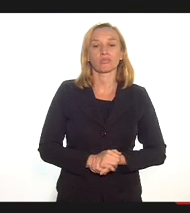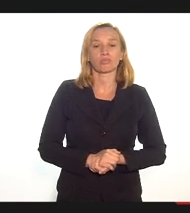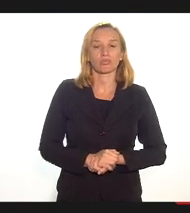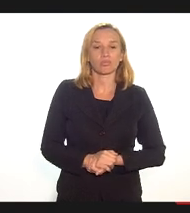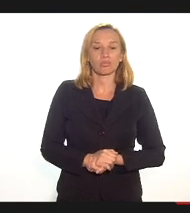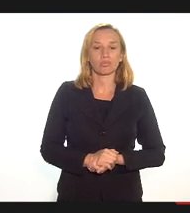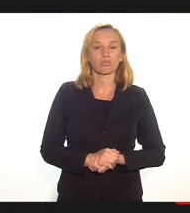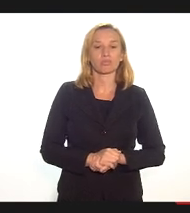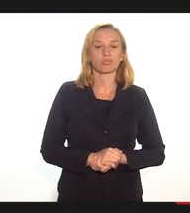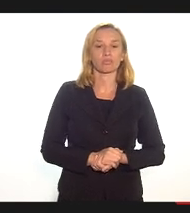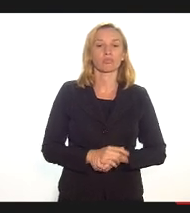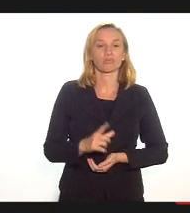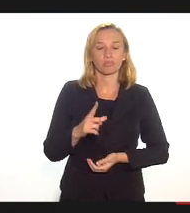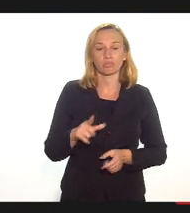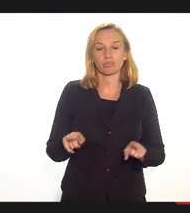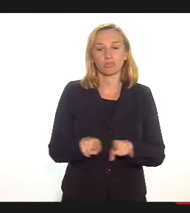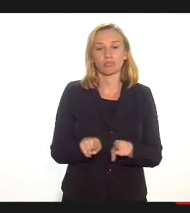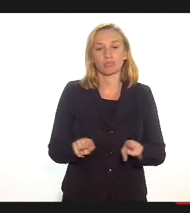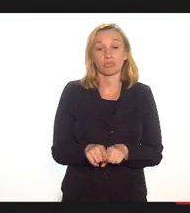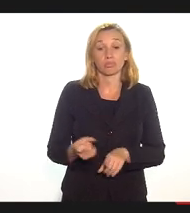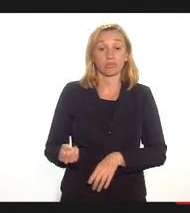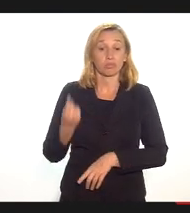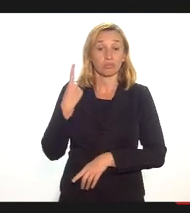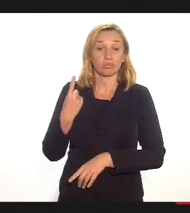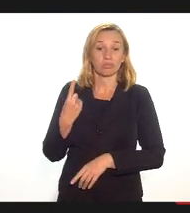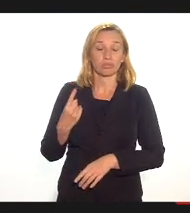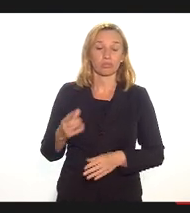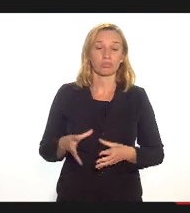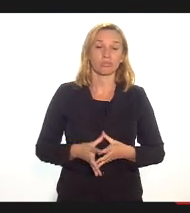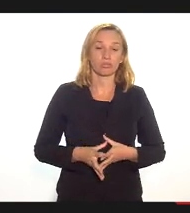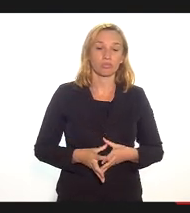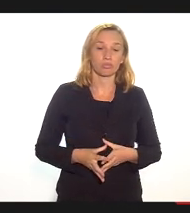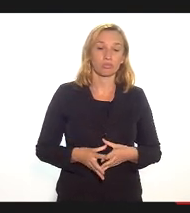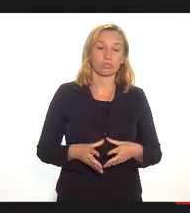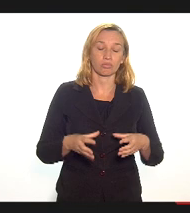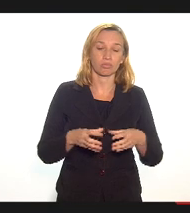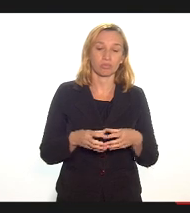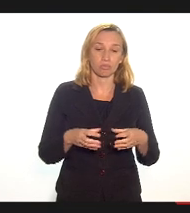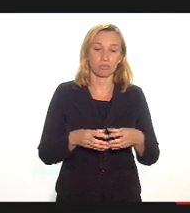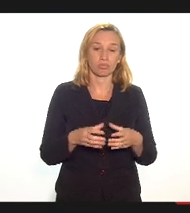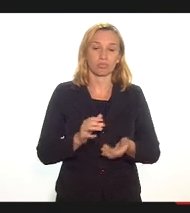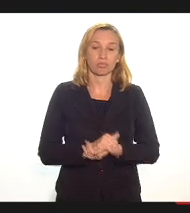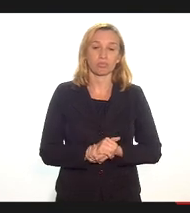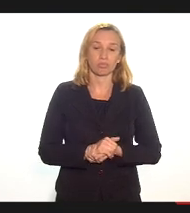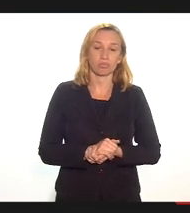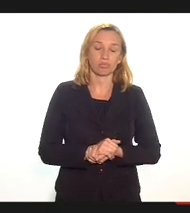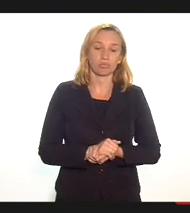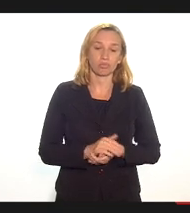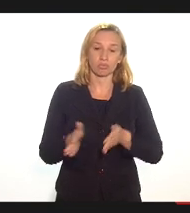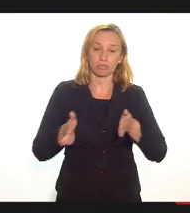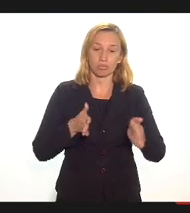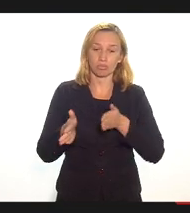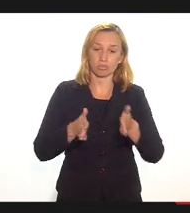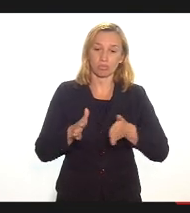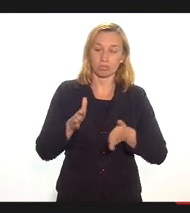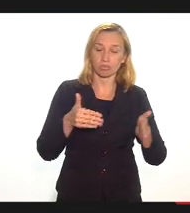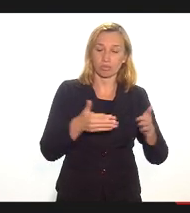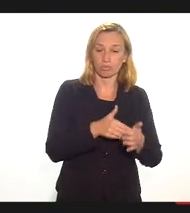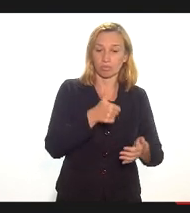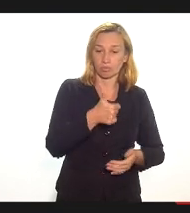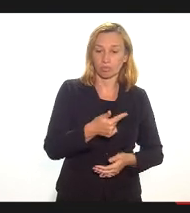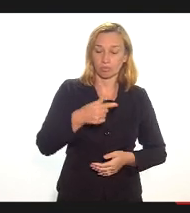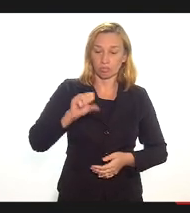aí a gente tem a estranheza que no corpo da medida provisória que prorrogou até 28 de fevereiro